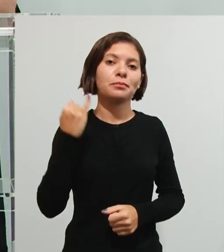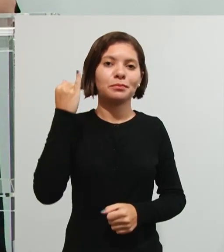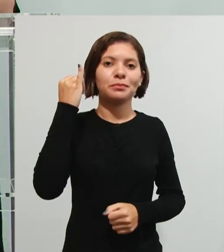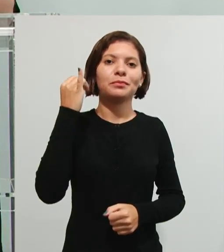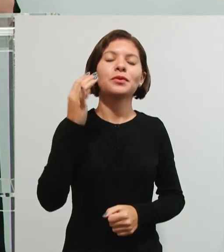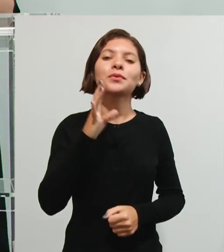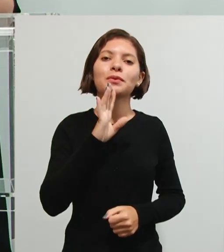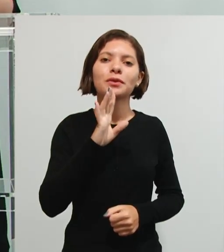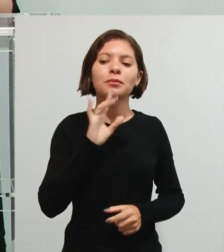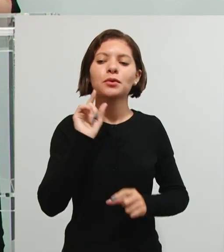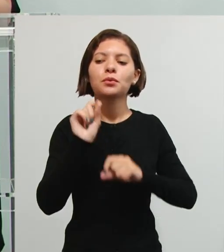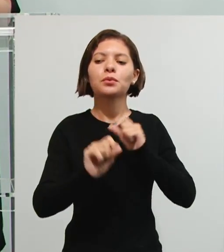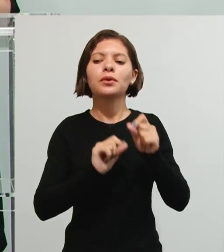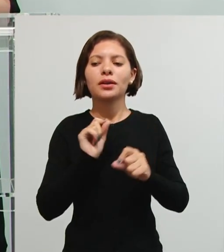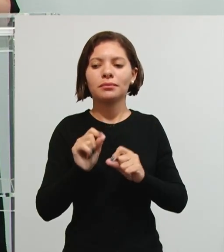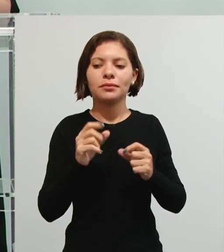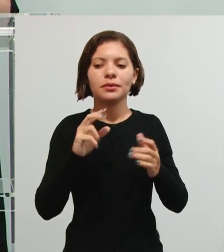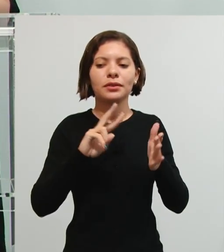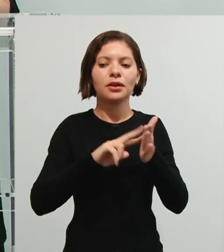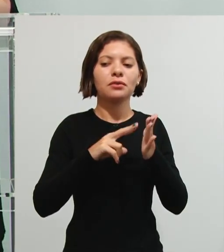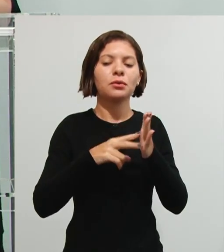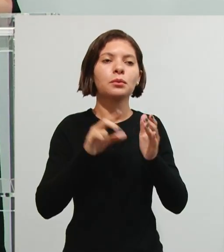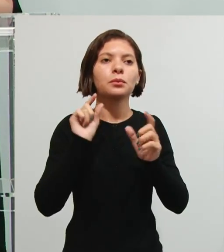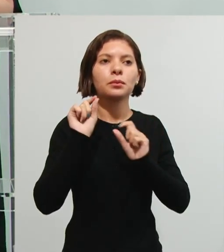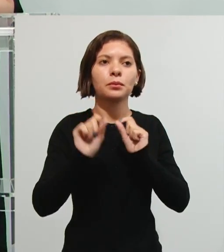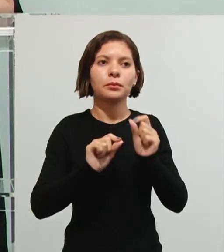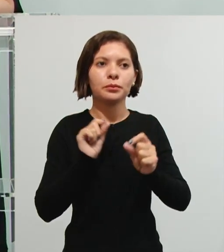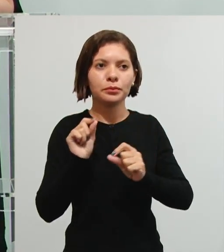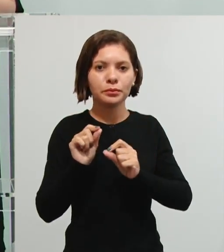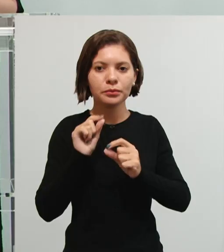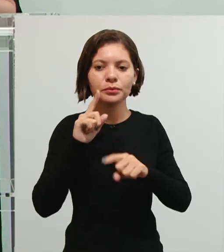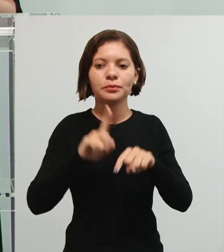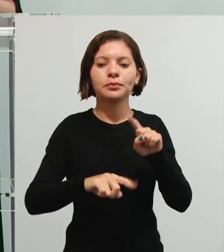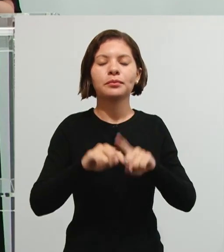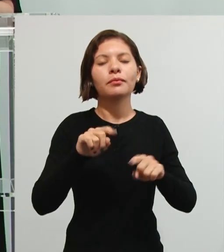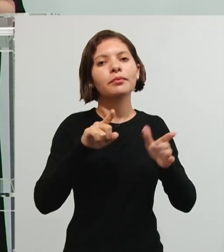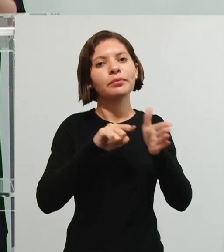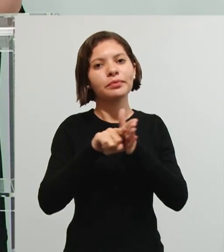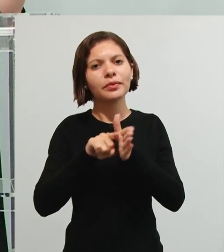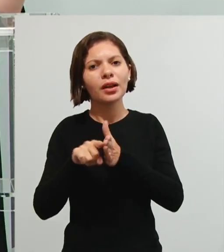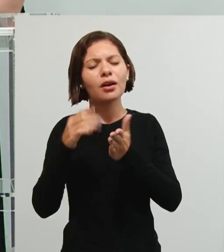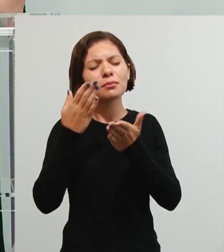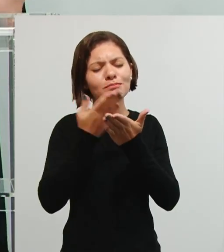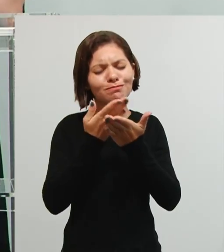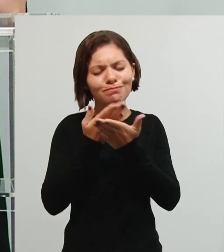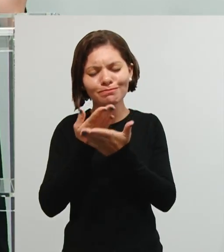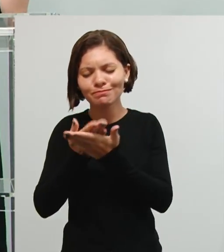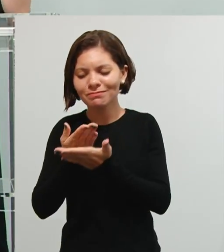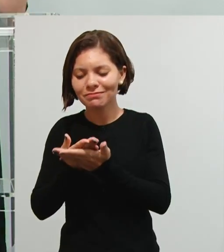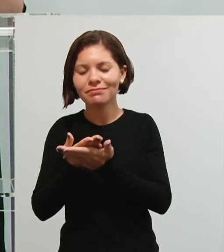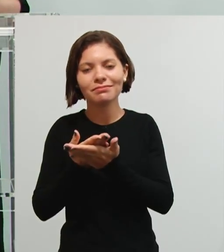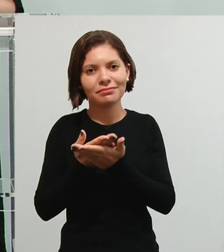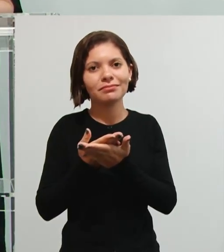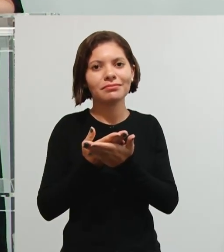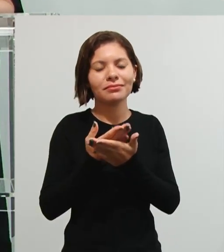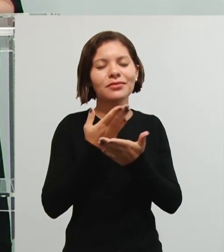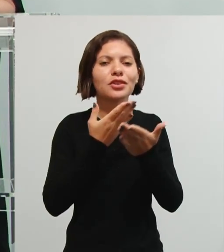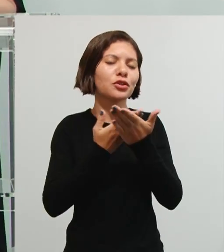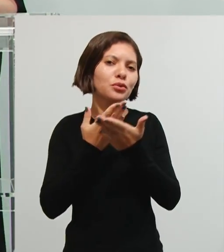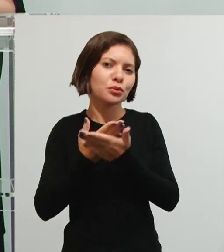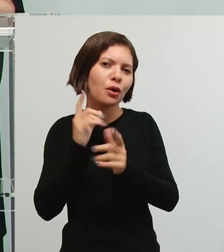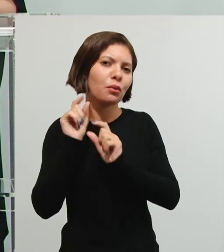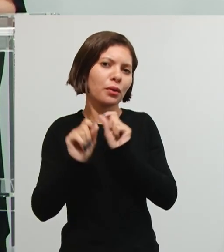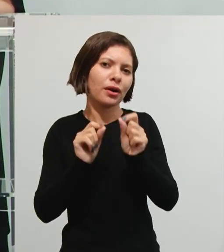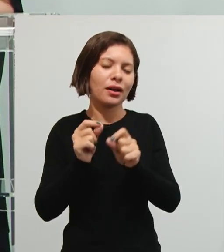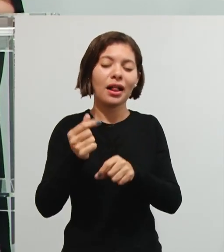conhecimento, e o que é ter esse conhecimento sobre o objeto de pesquisa? É você estudar sobre isso. E você vai estudar sobre isso no